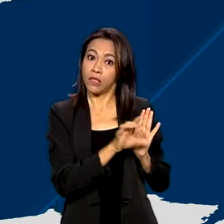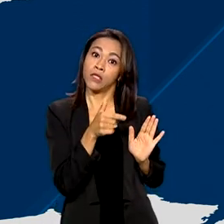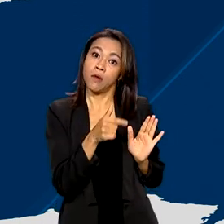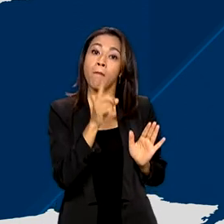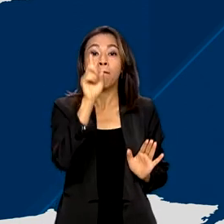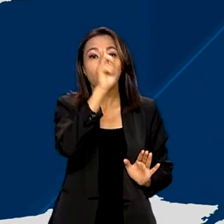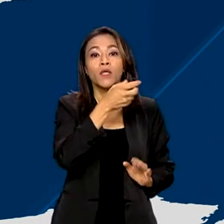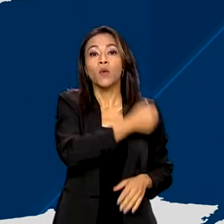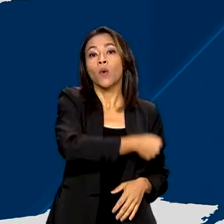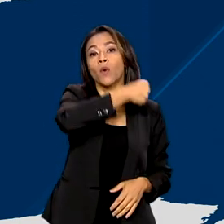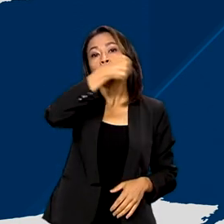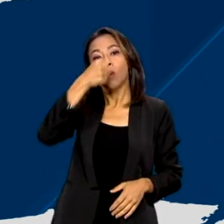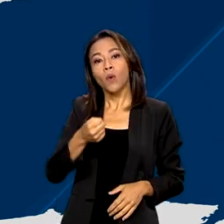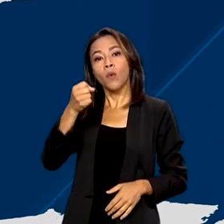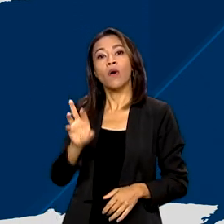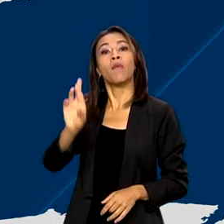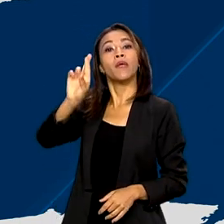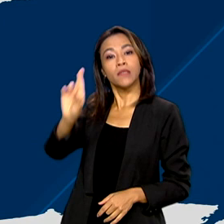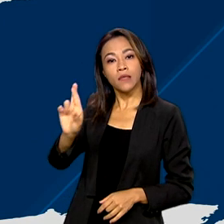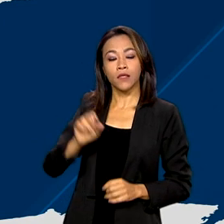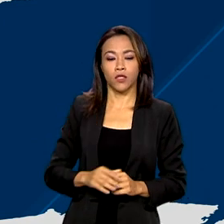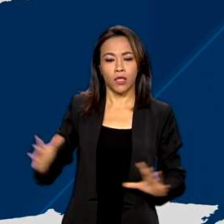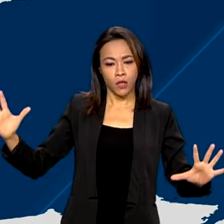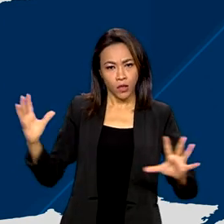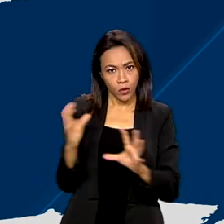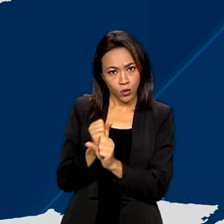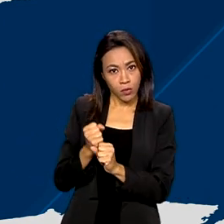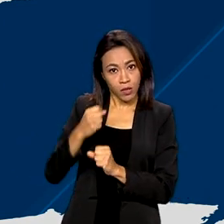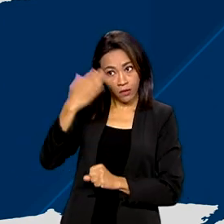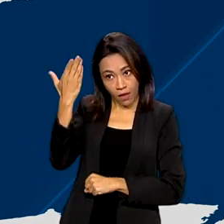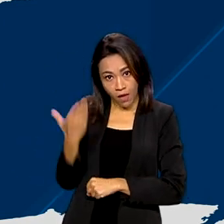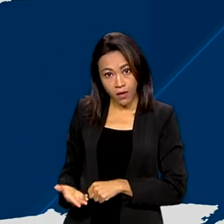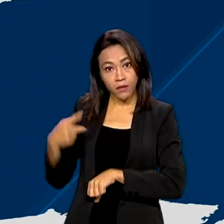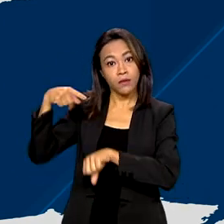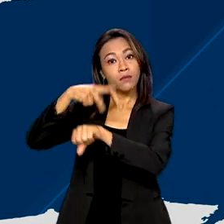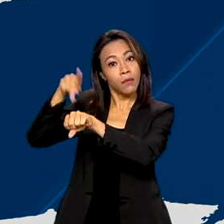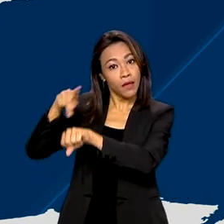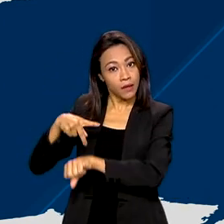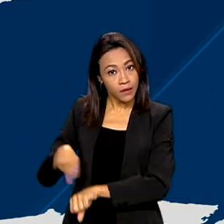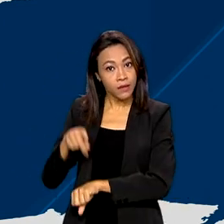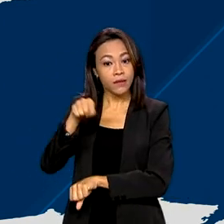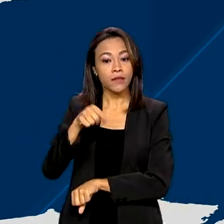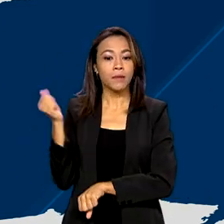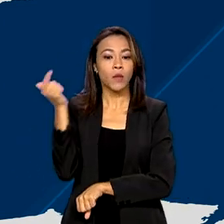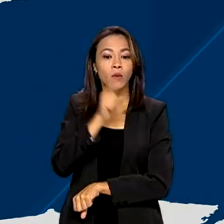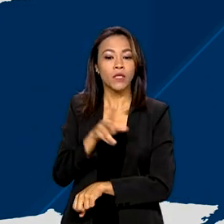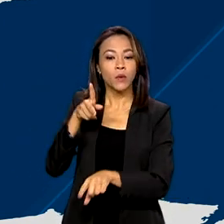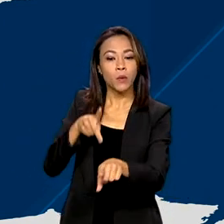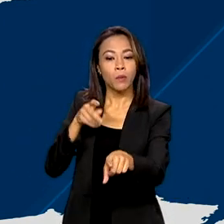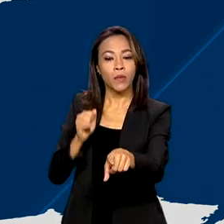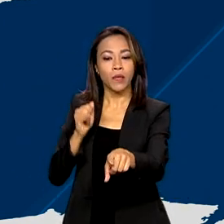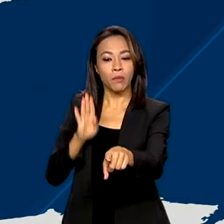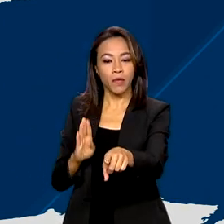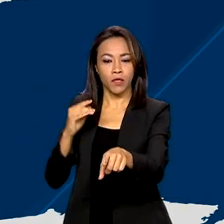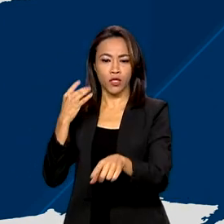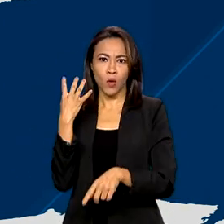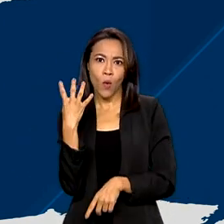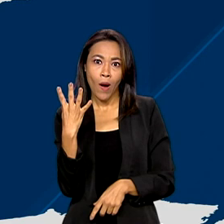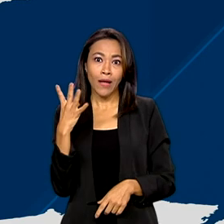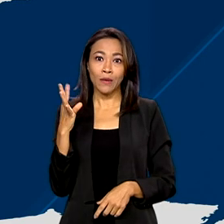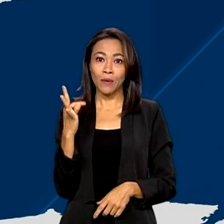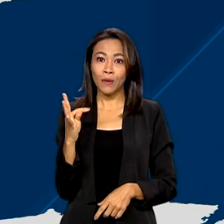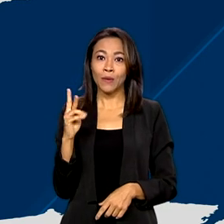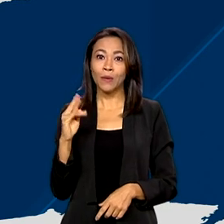representante. Juntos, os 12 países devem alcançar em 2023 um PIB de 4 trilhões de